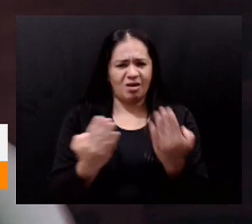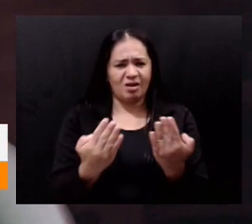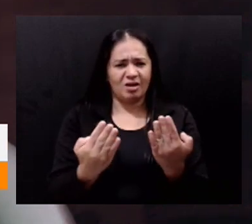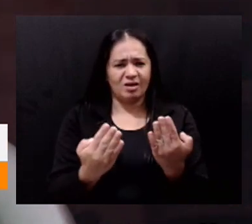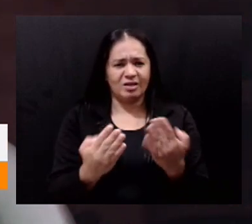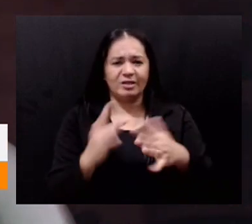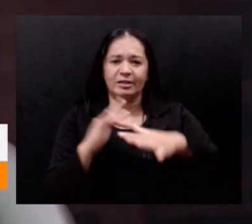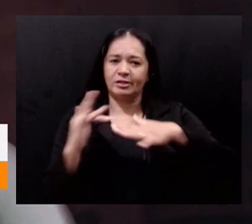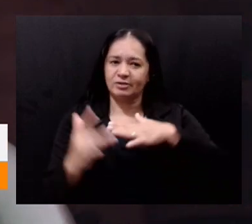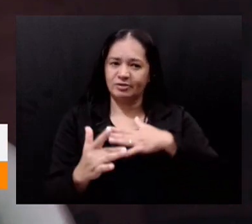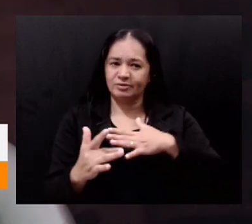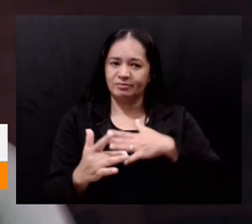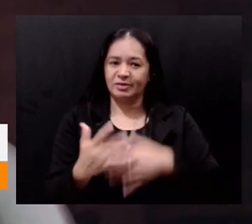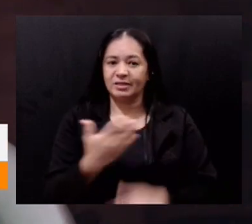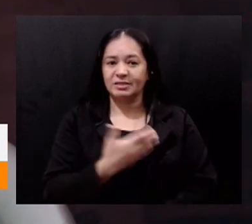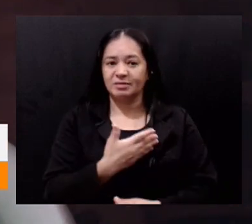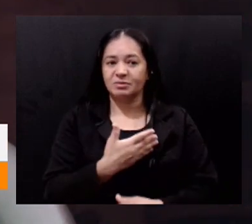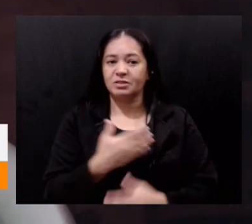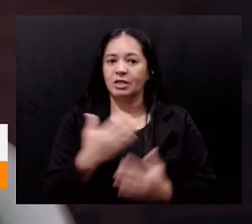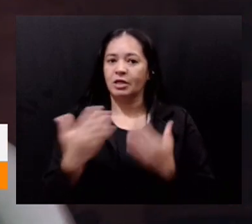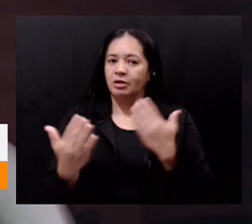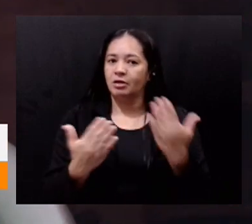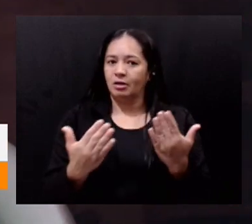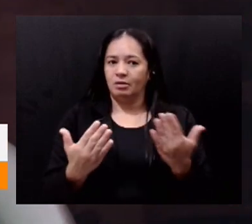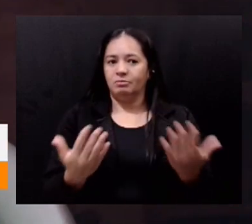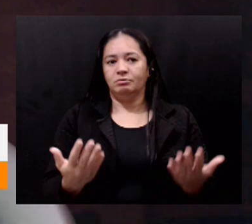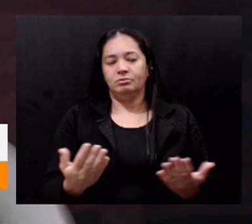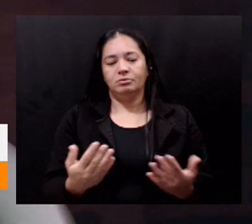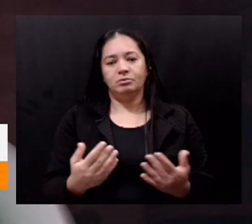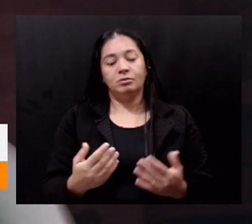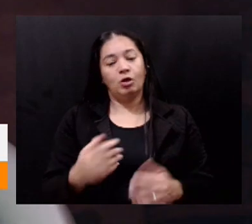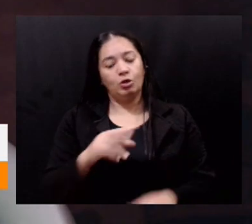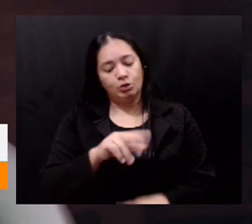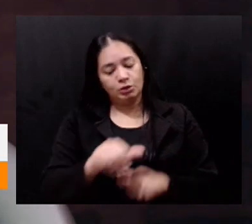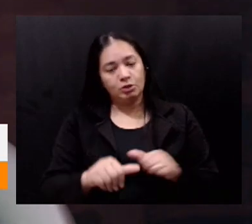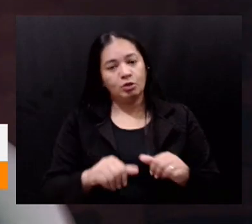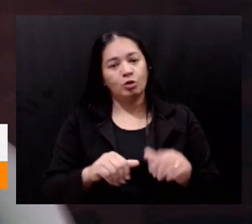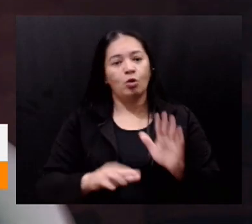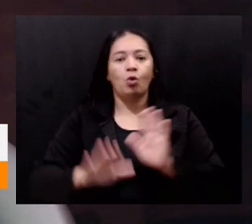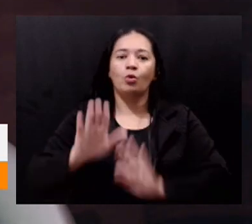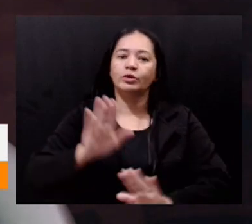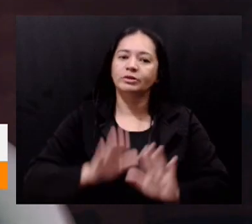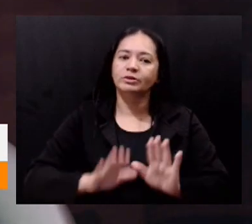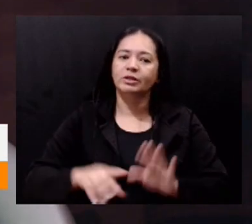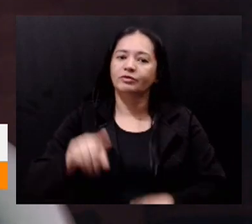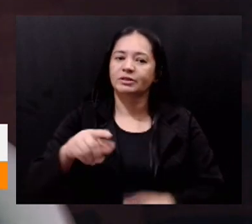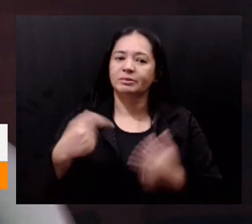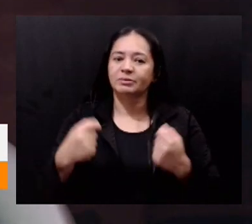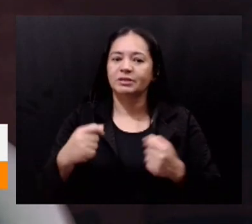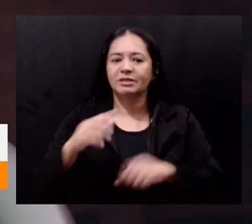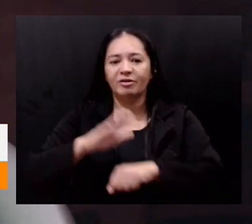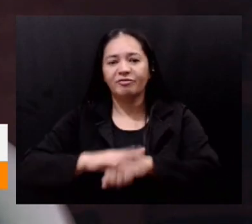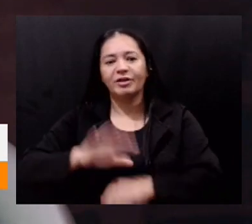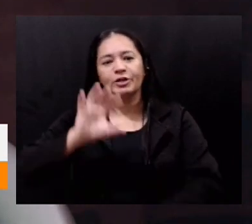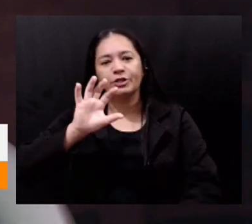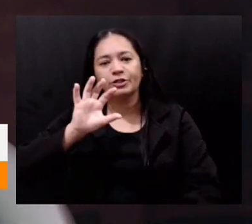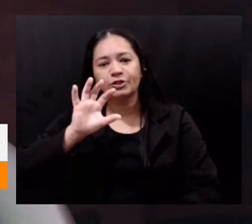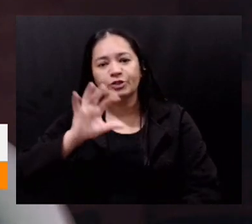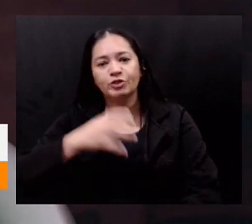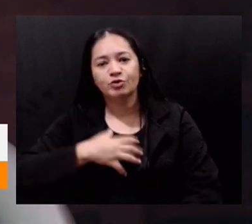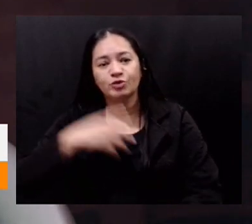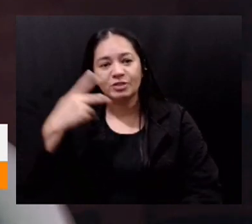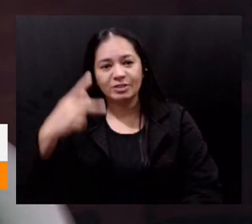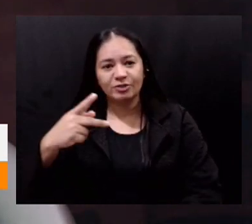uma comparação. Então procura você fazer o seu e deixar que as influências que a gente vivencia, que